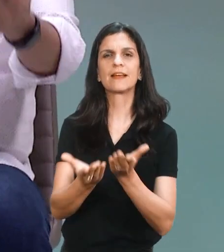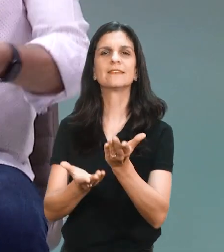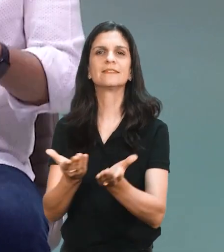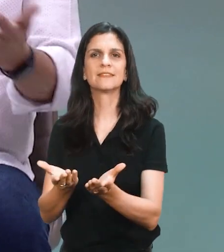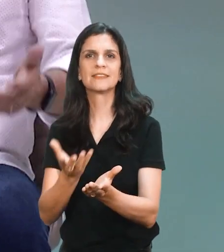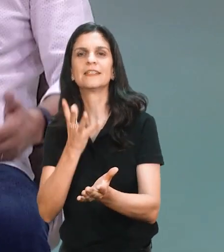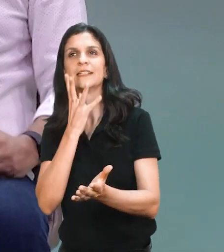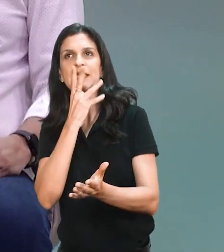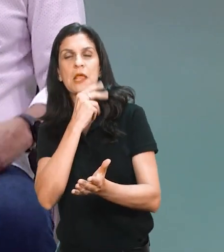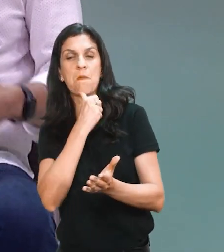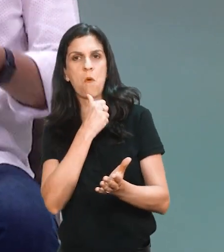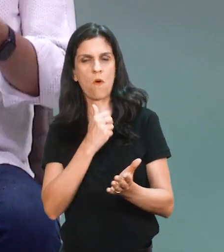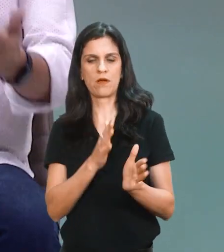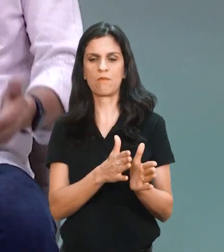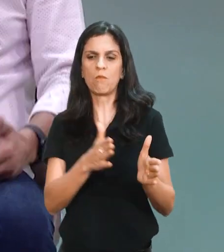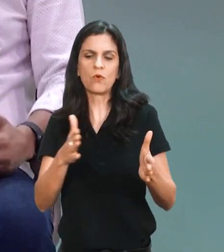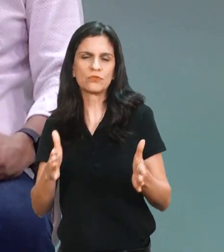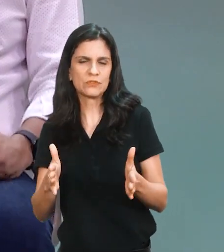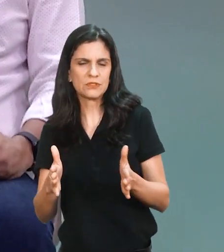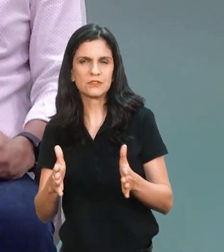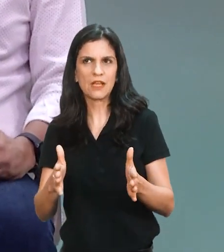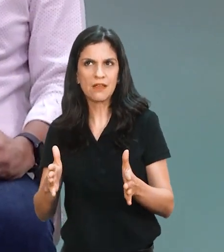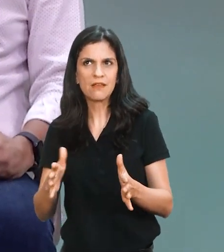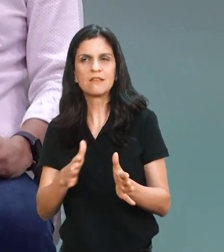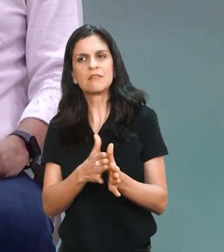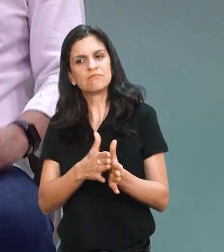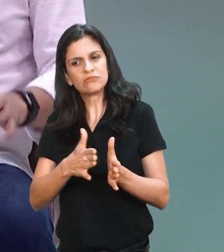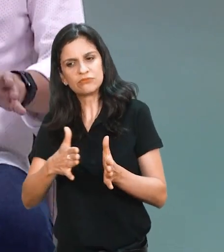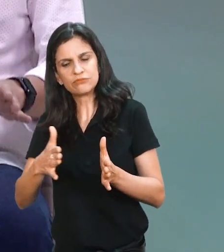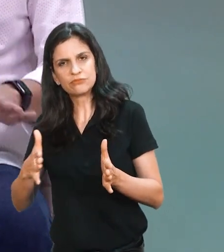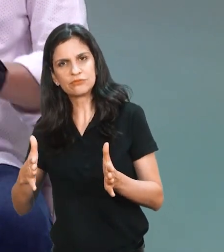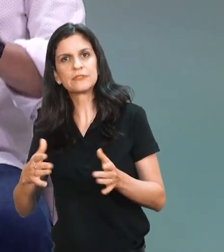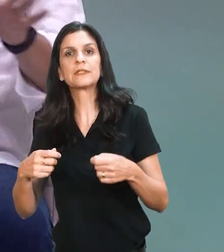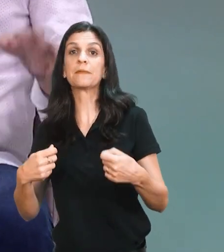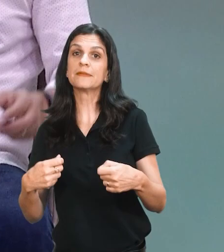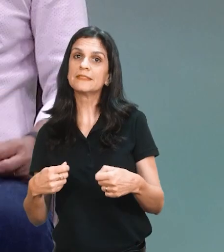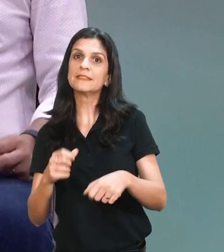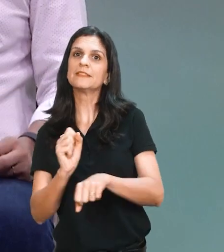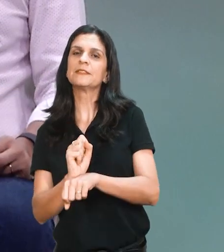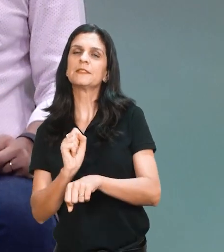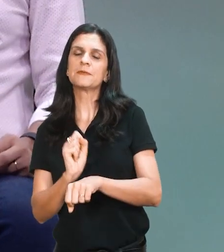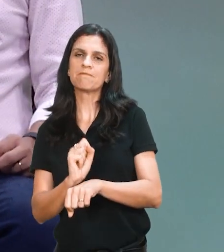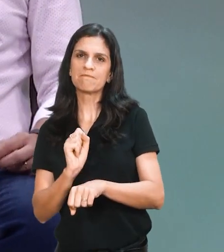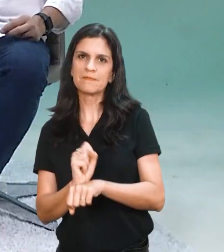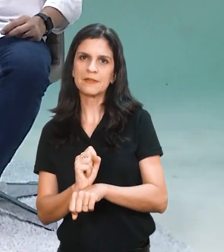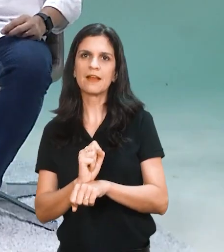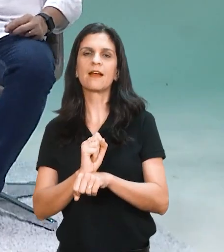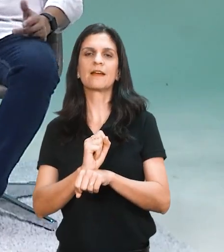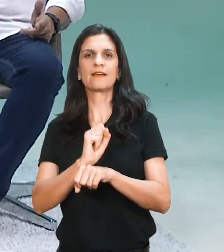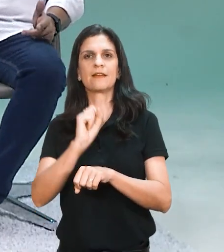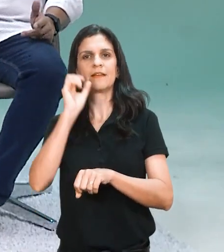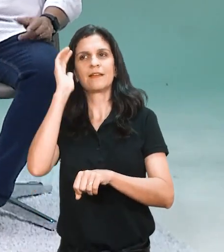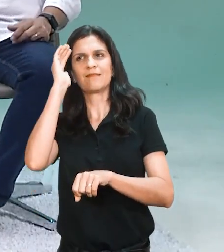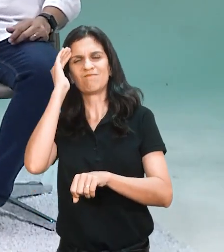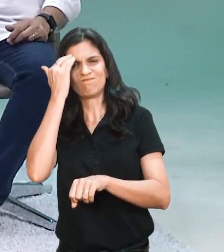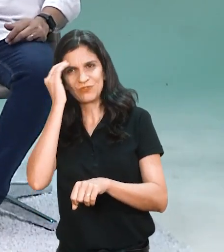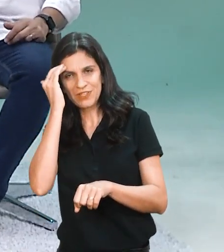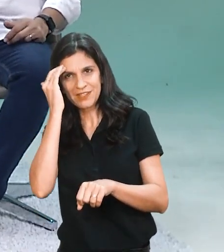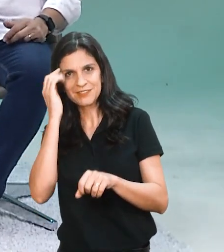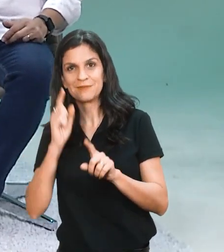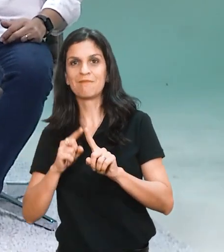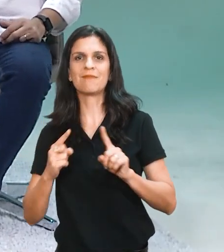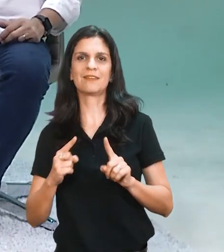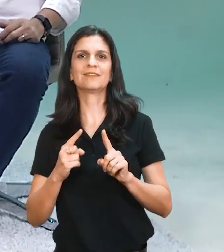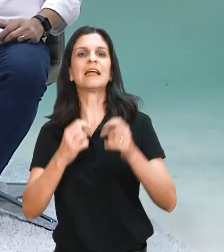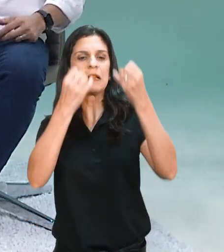e está relicitando. Isso leva tempo, isso é moroso. Então, às vezes, as pessoas não entendem essa burocracia. Então, mas a